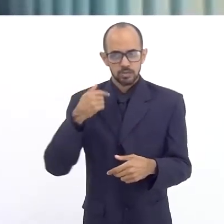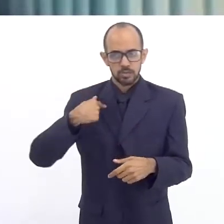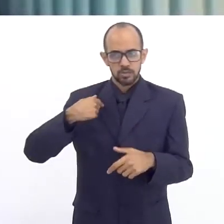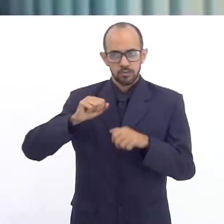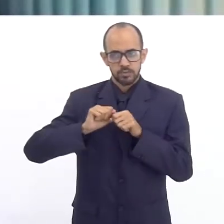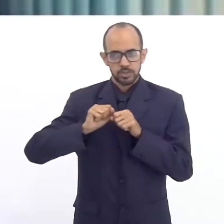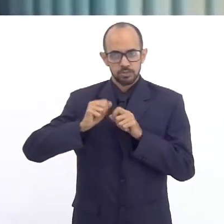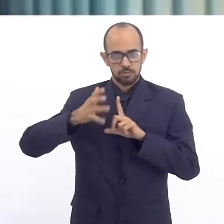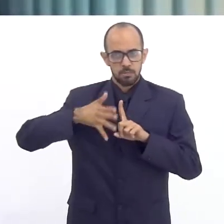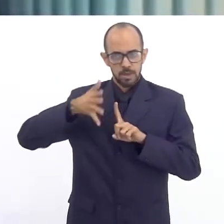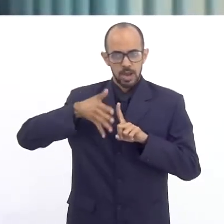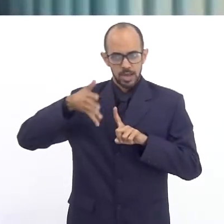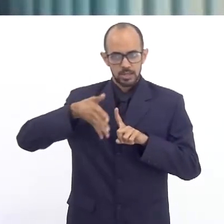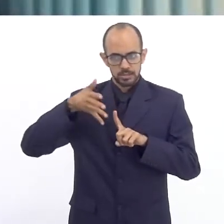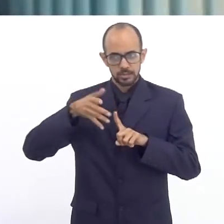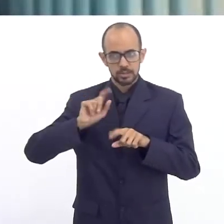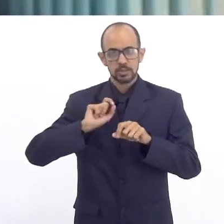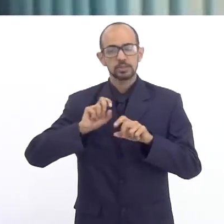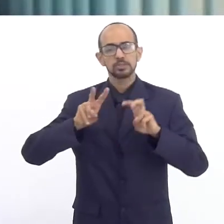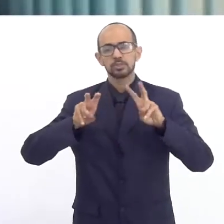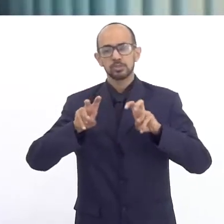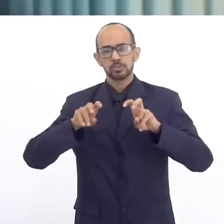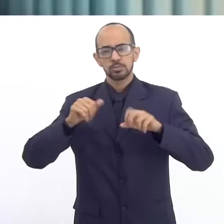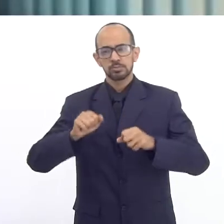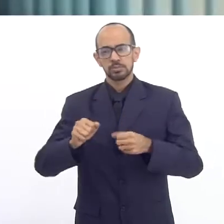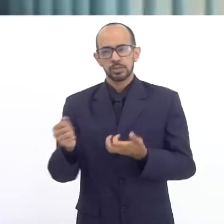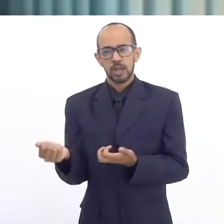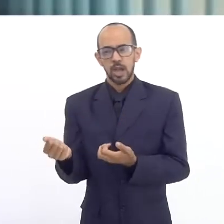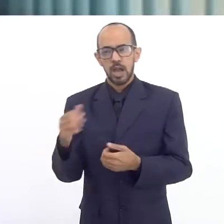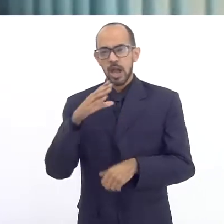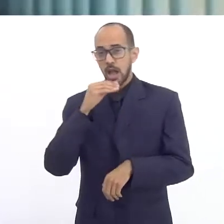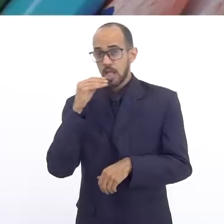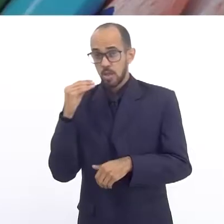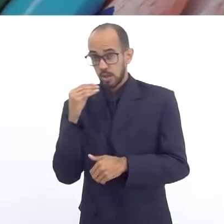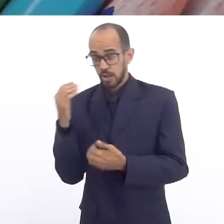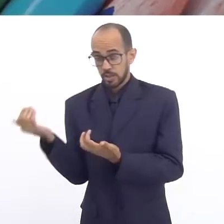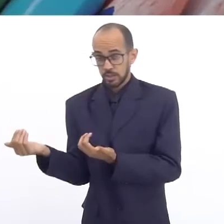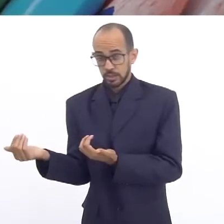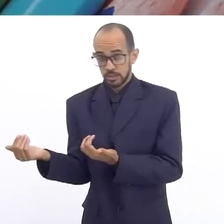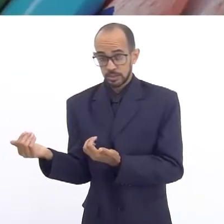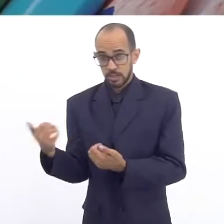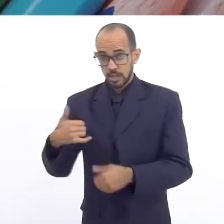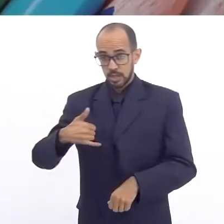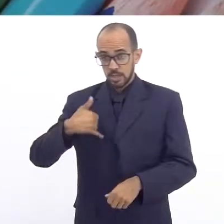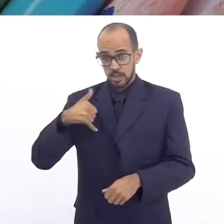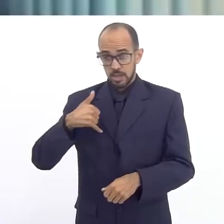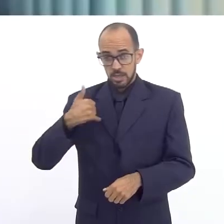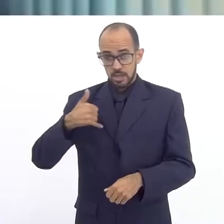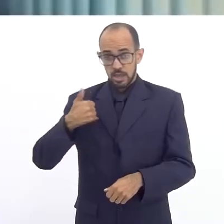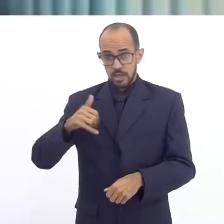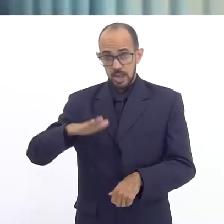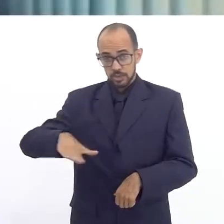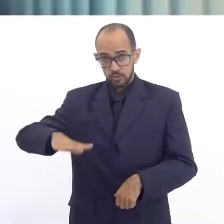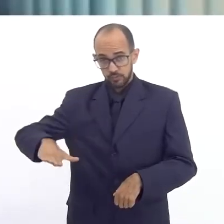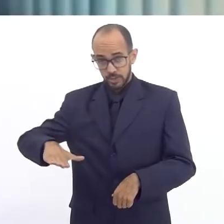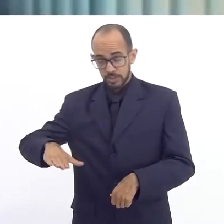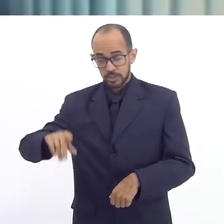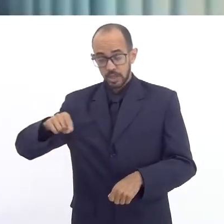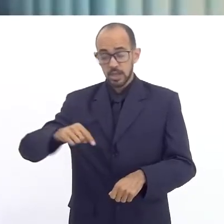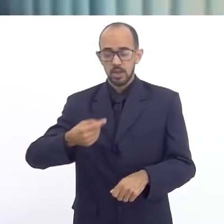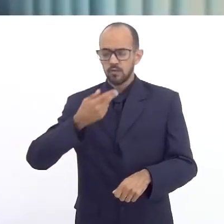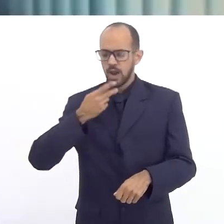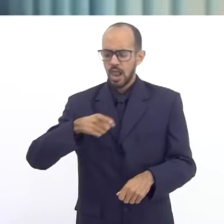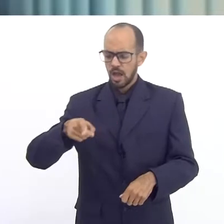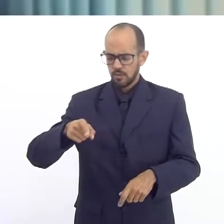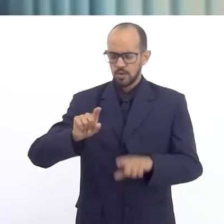atrás sobre as idades, né, sobre adolescência, idade adulta, infância, e uma das coisas que eu alertava os pais é